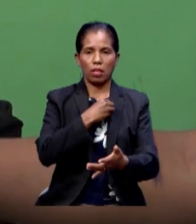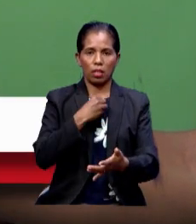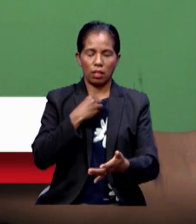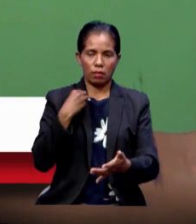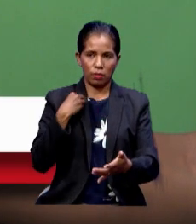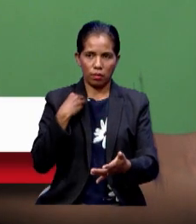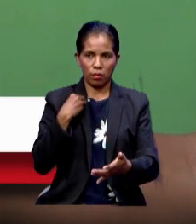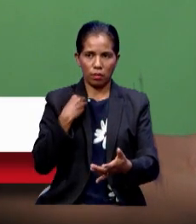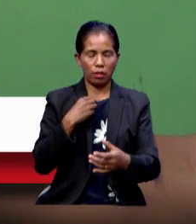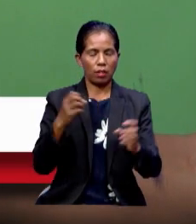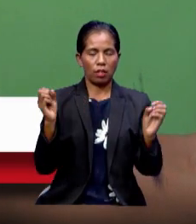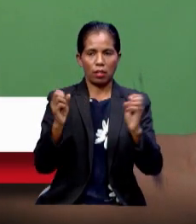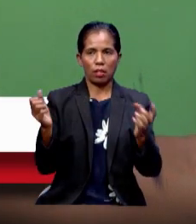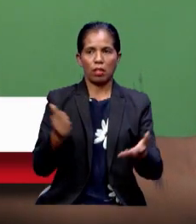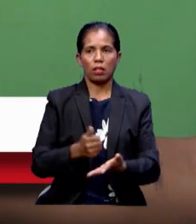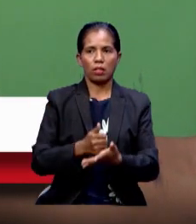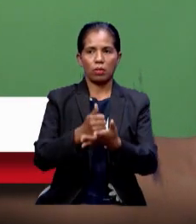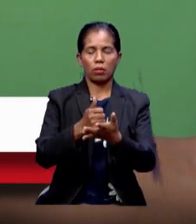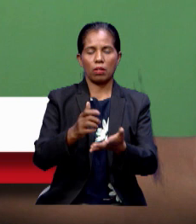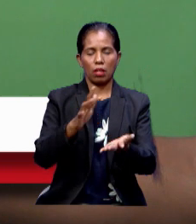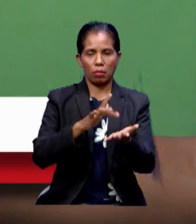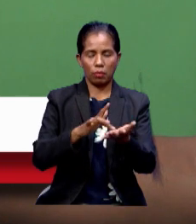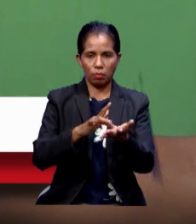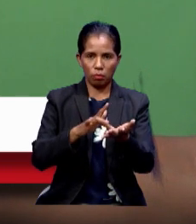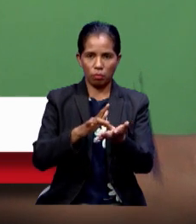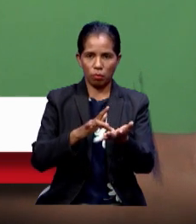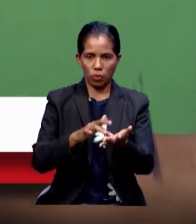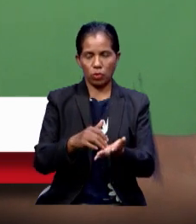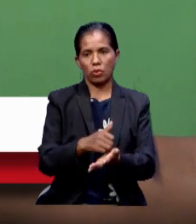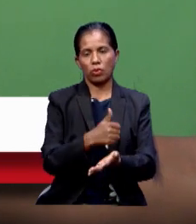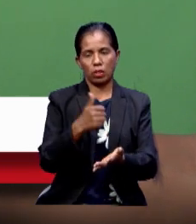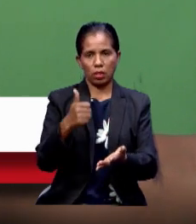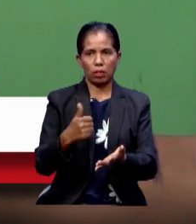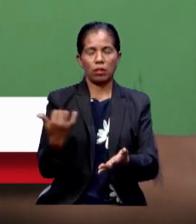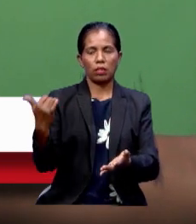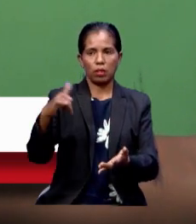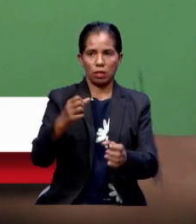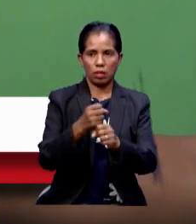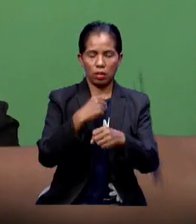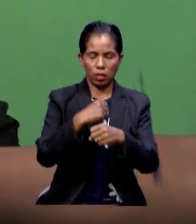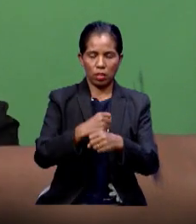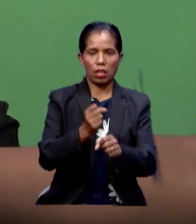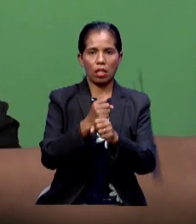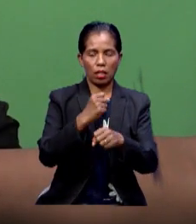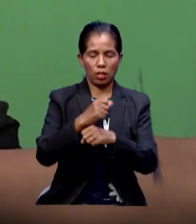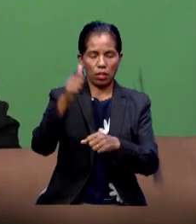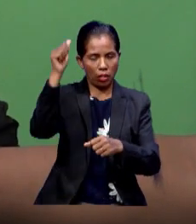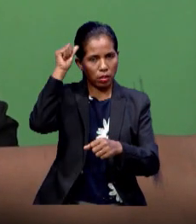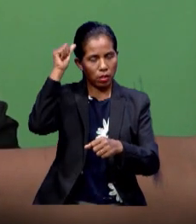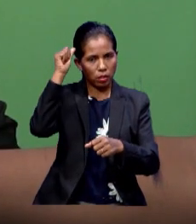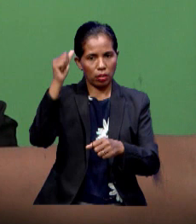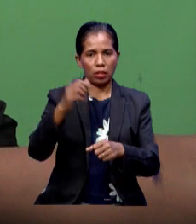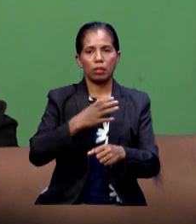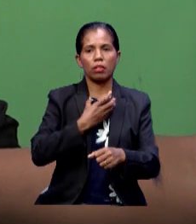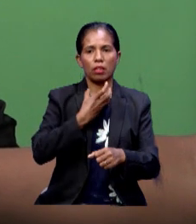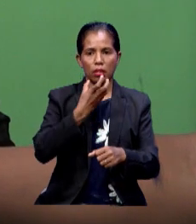nia la responde ao antibiótico, né, maka será halo analisa ba nia kabeen